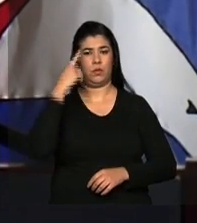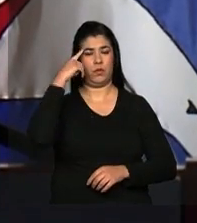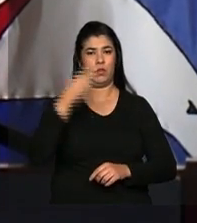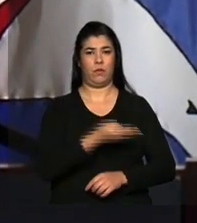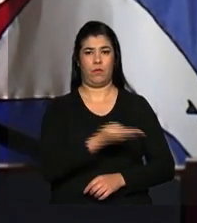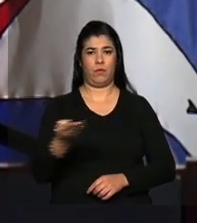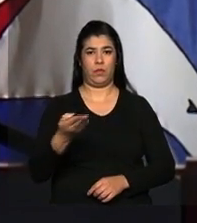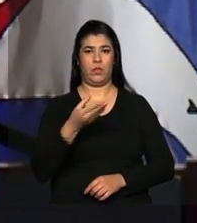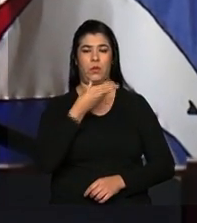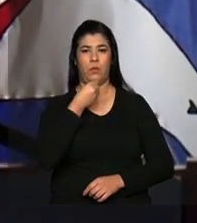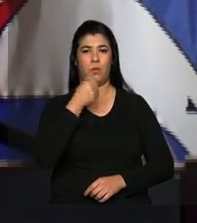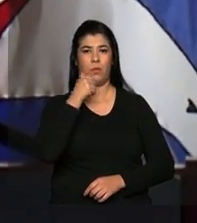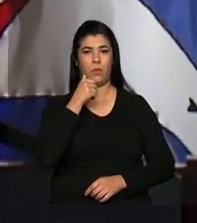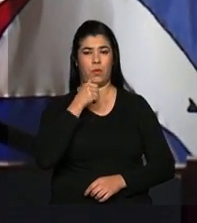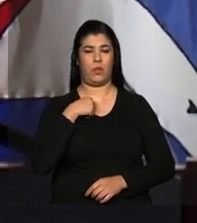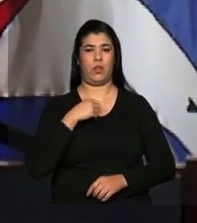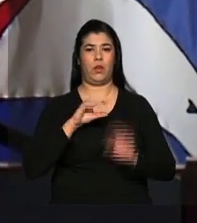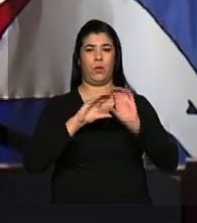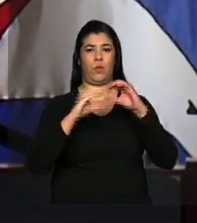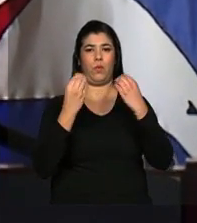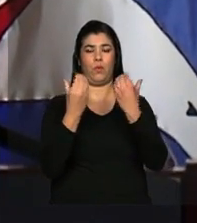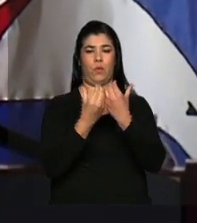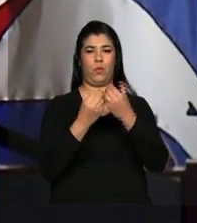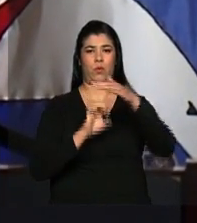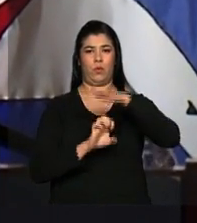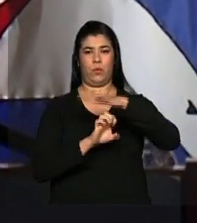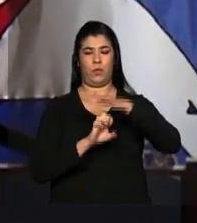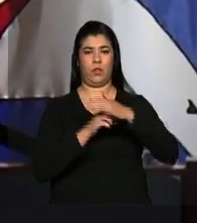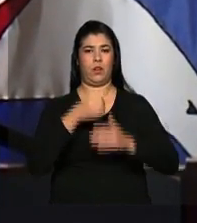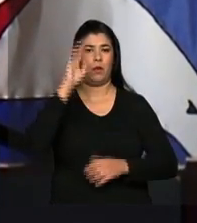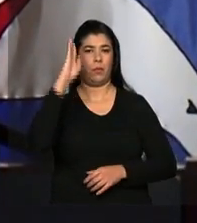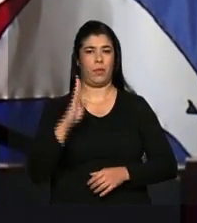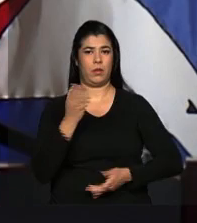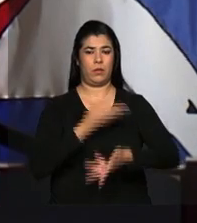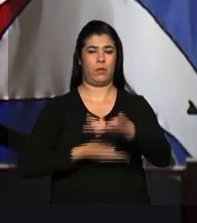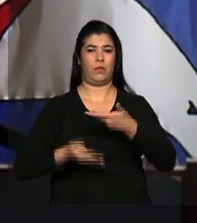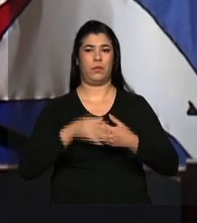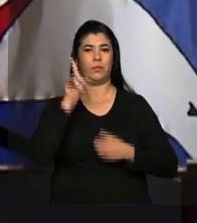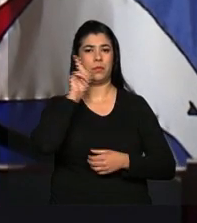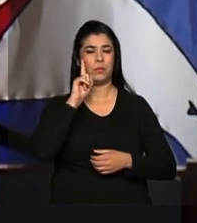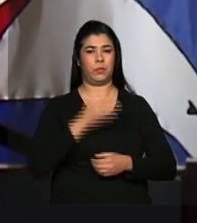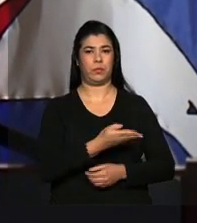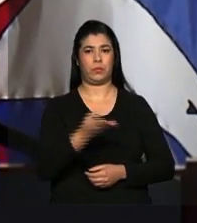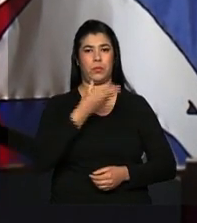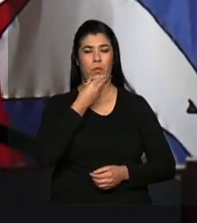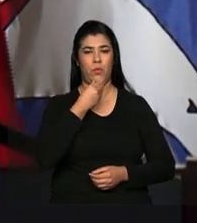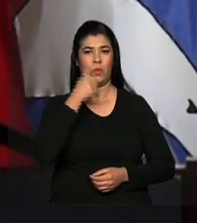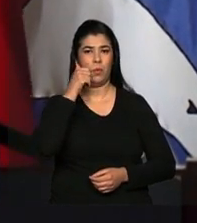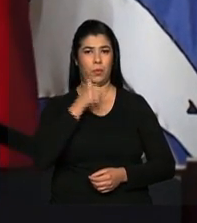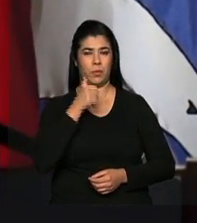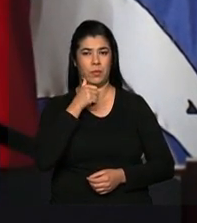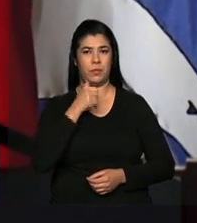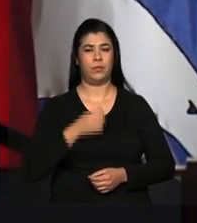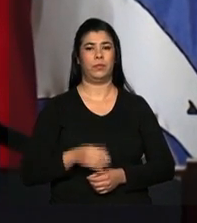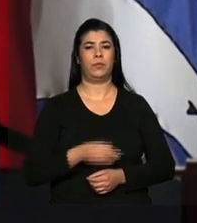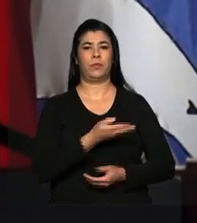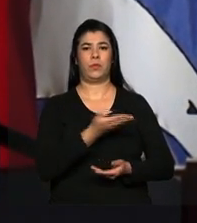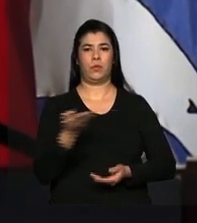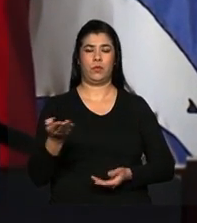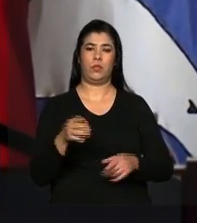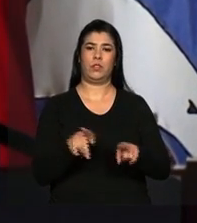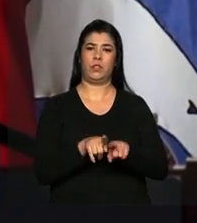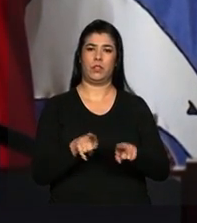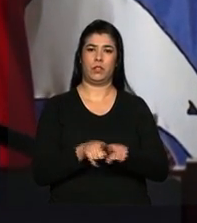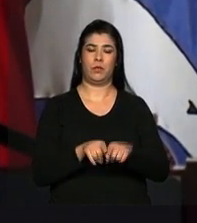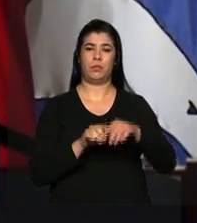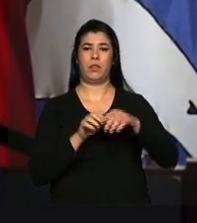membros do Conselho Empresarial Brasil-Estados Unidos, senhores e senhoras, senhoras e